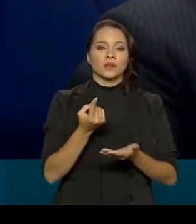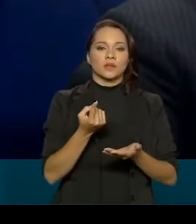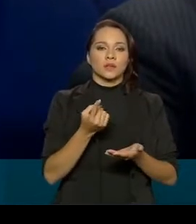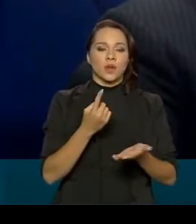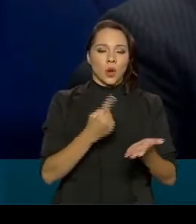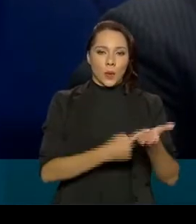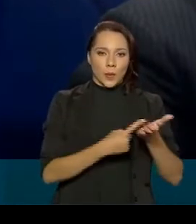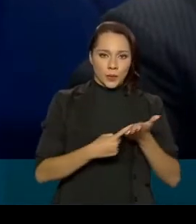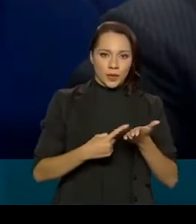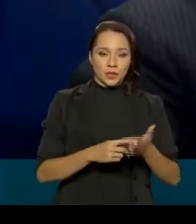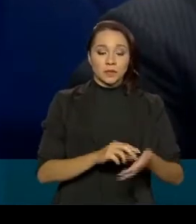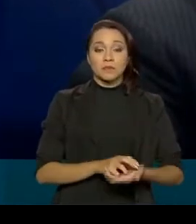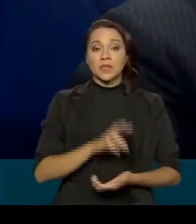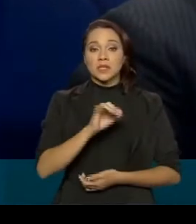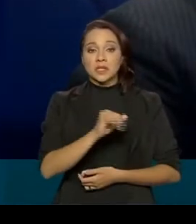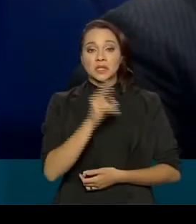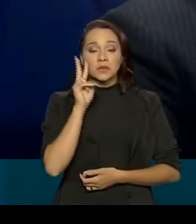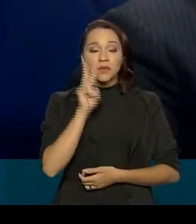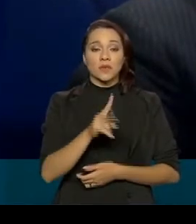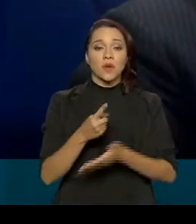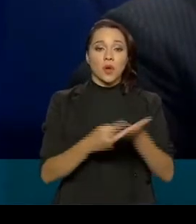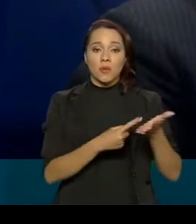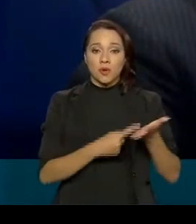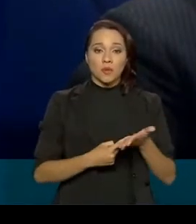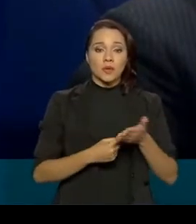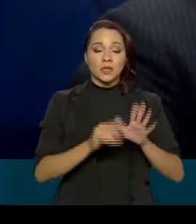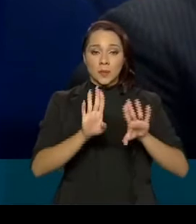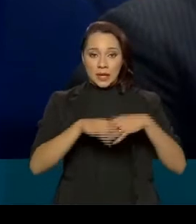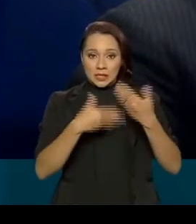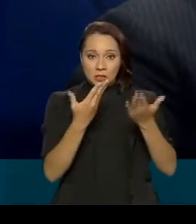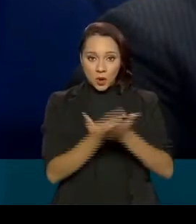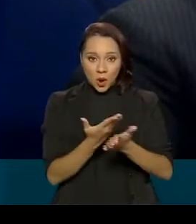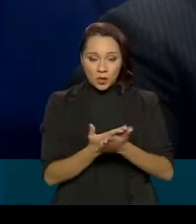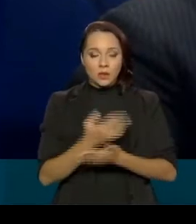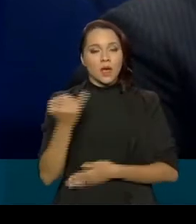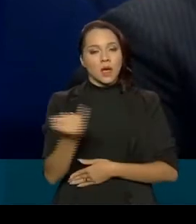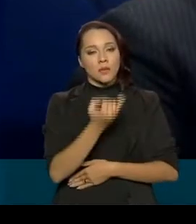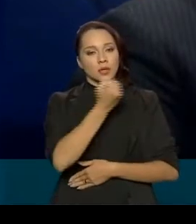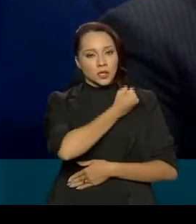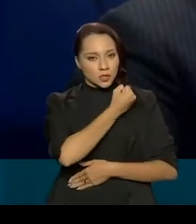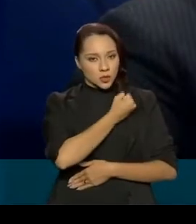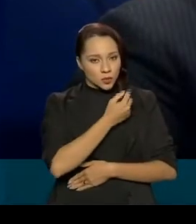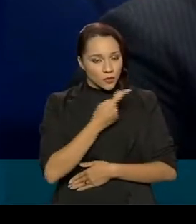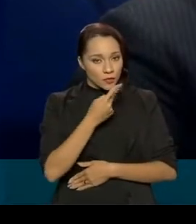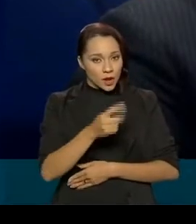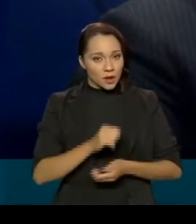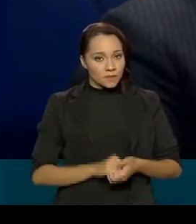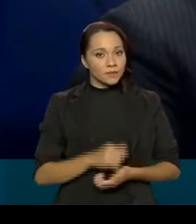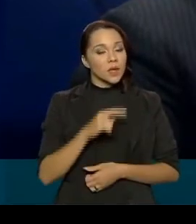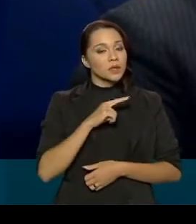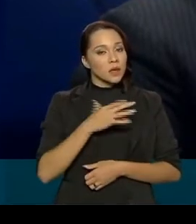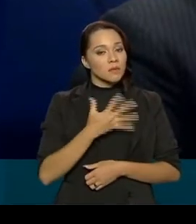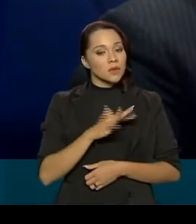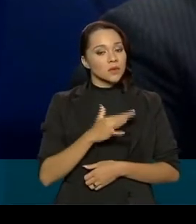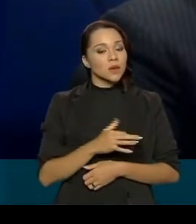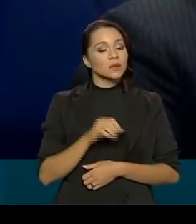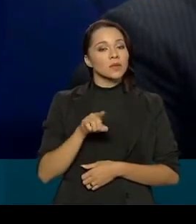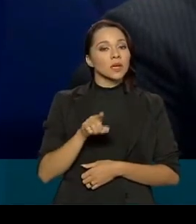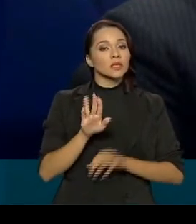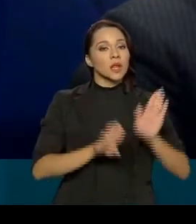de compromissos. Se a gente pegar os compromissos para escolas, é importante esse número que eu vou mencionar, nós temos esse